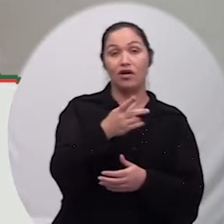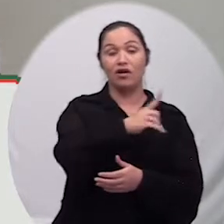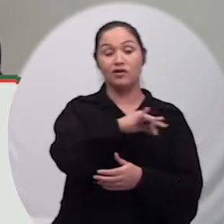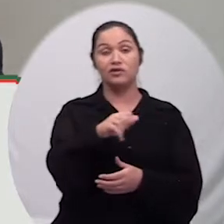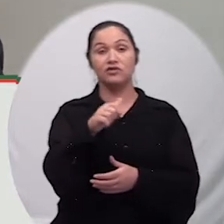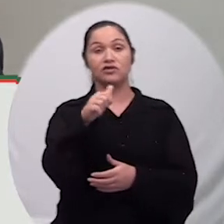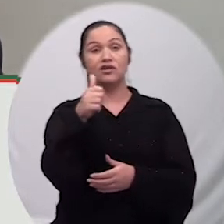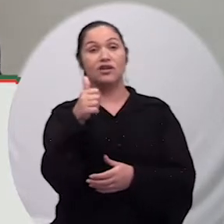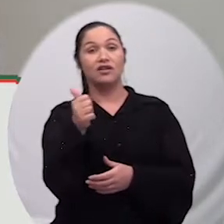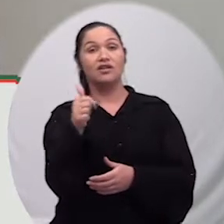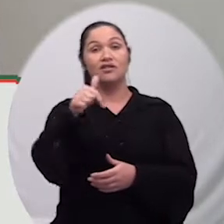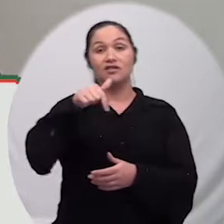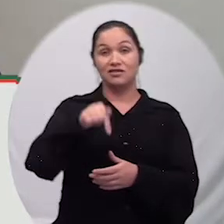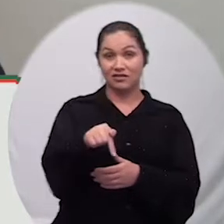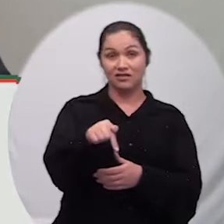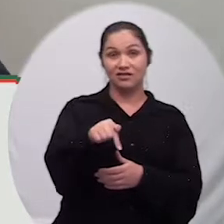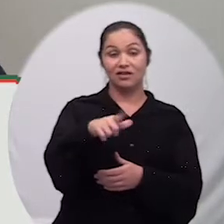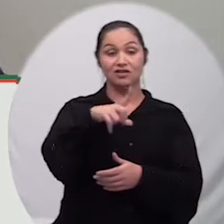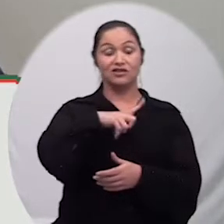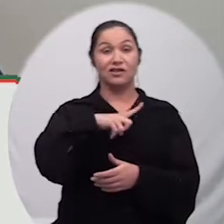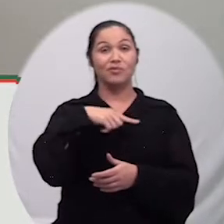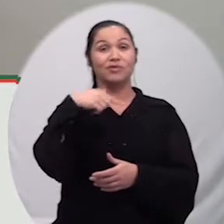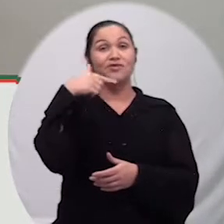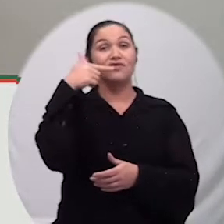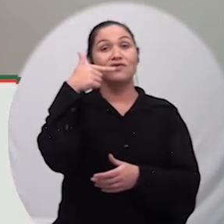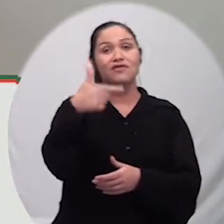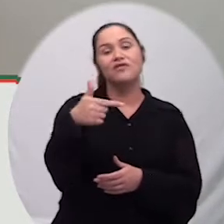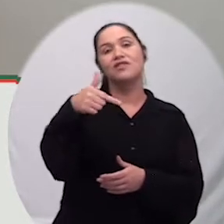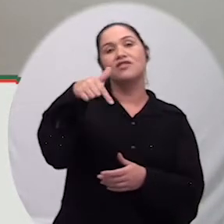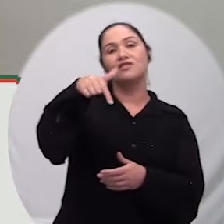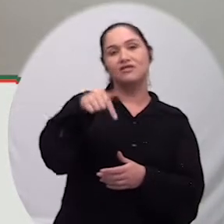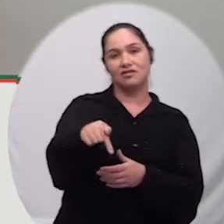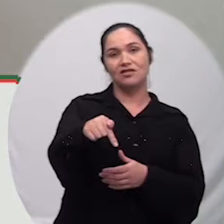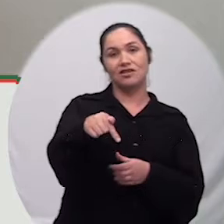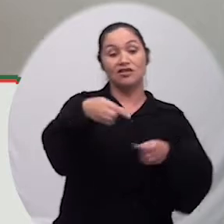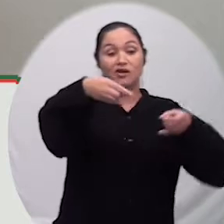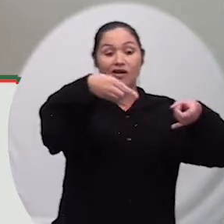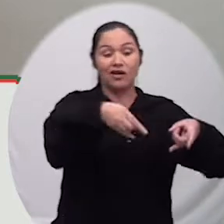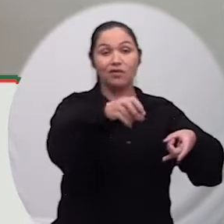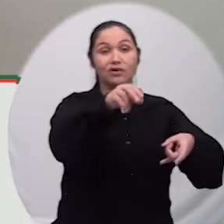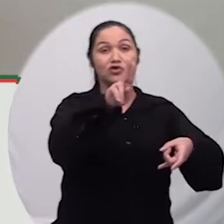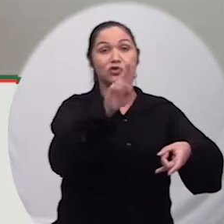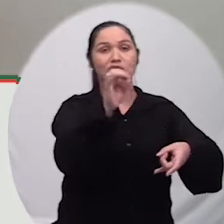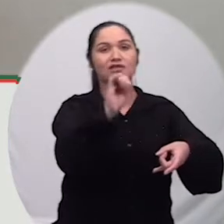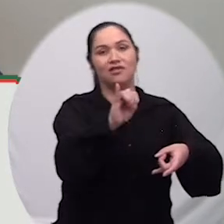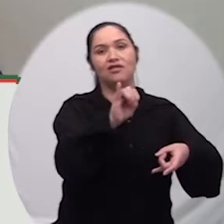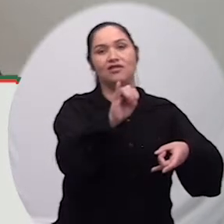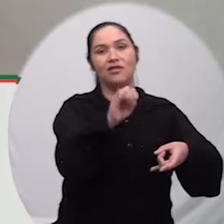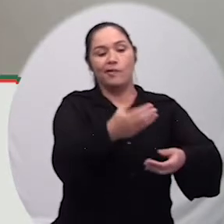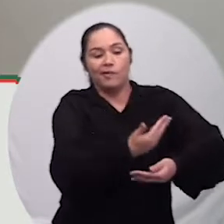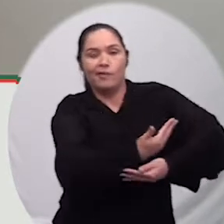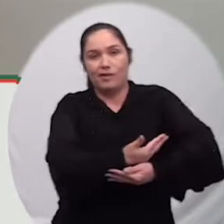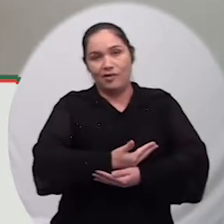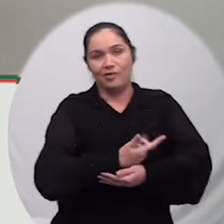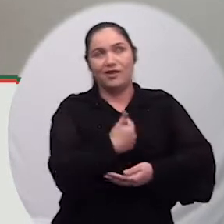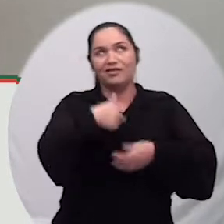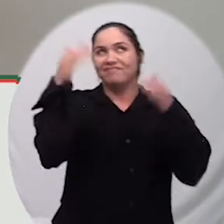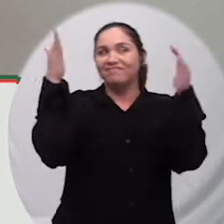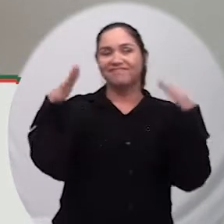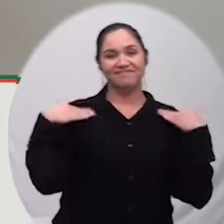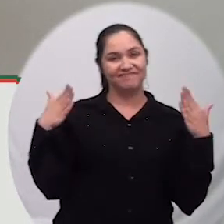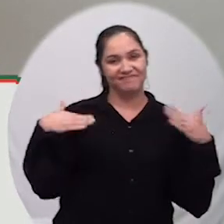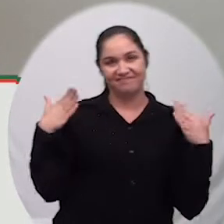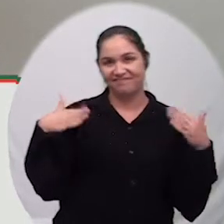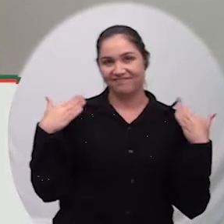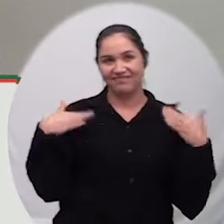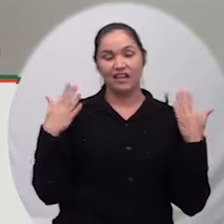são 27 leitos de UTI neonatal, vão estar em total funcionamento. Então, essa alegria que